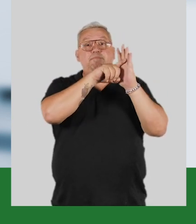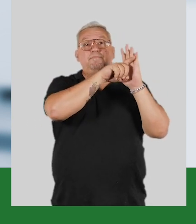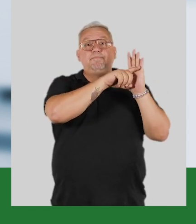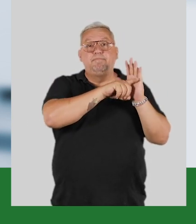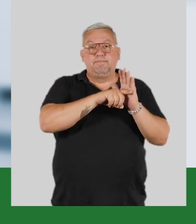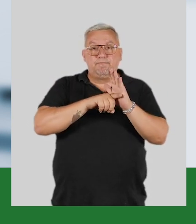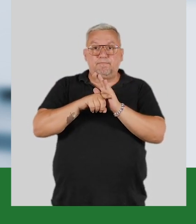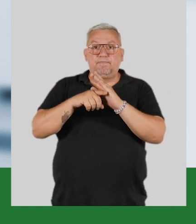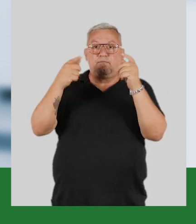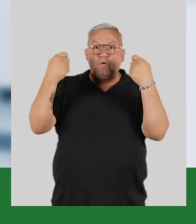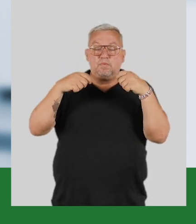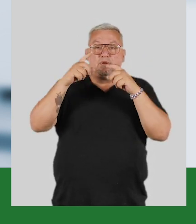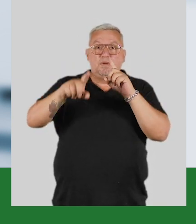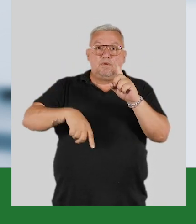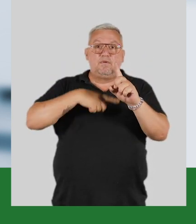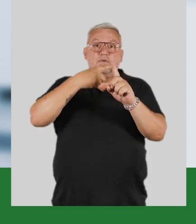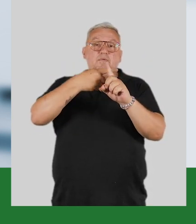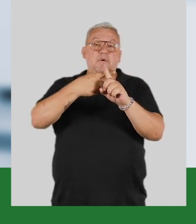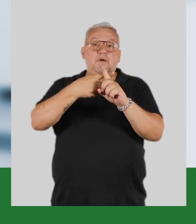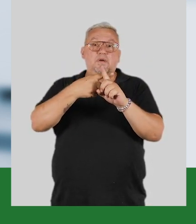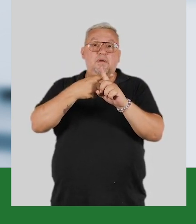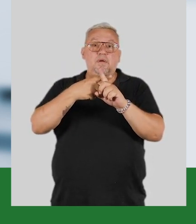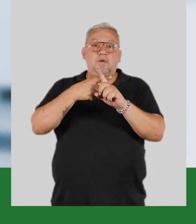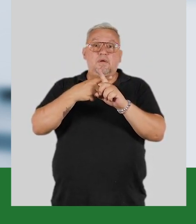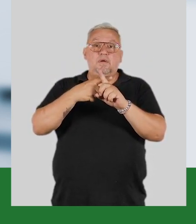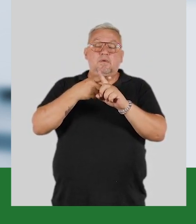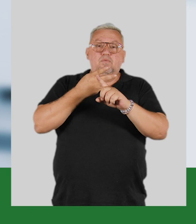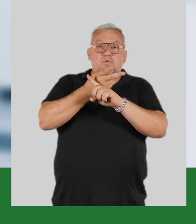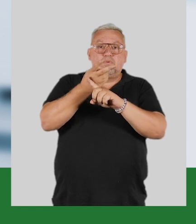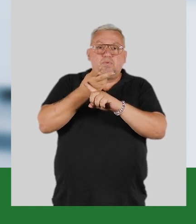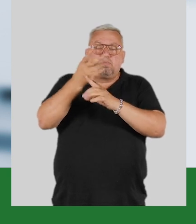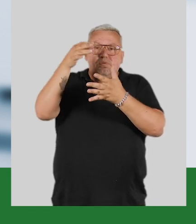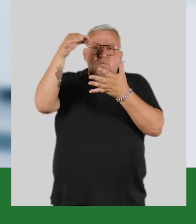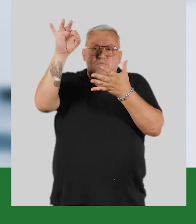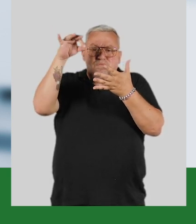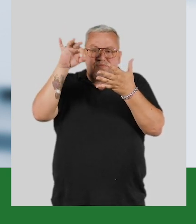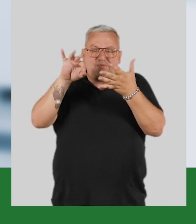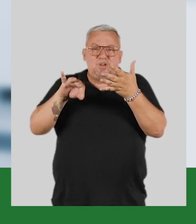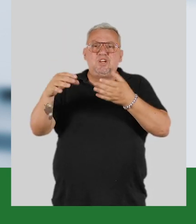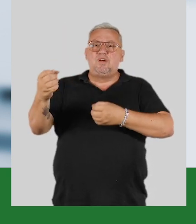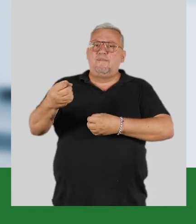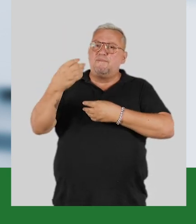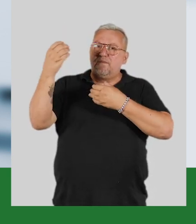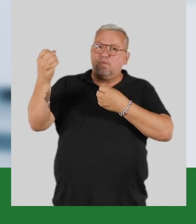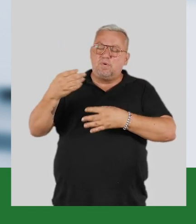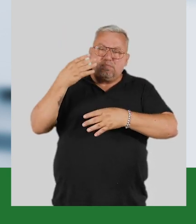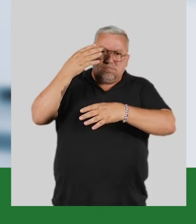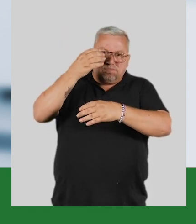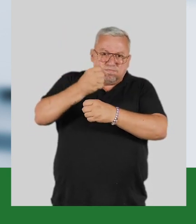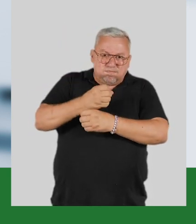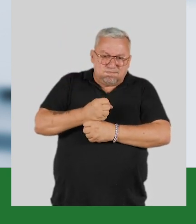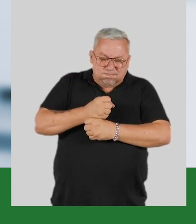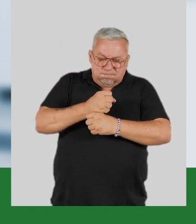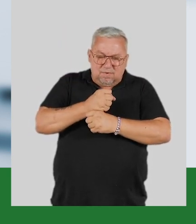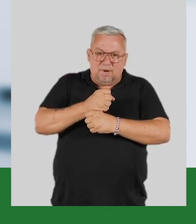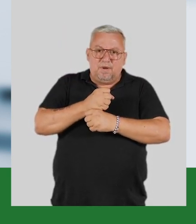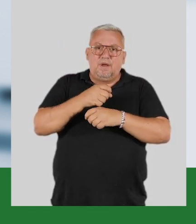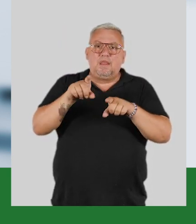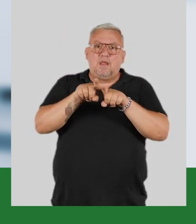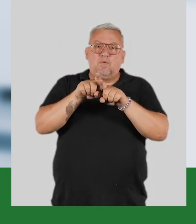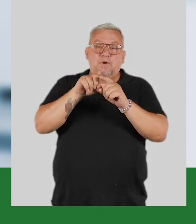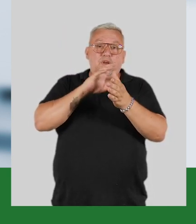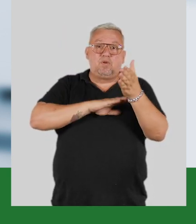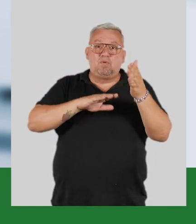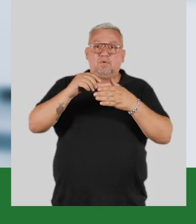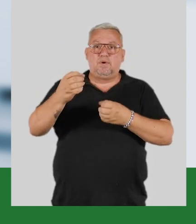investigação, que aí precisa de um pouco mais de busca de detalhes, de informações, de exames, tá? E aí, todas